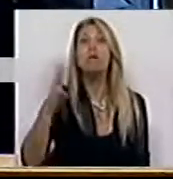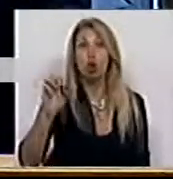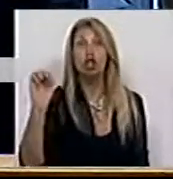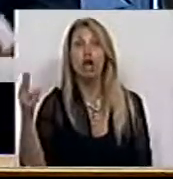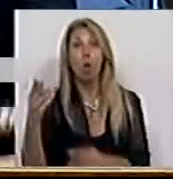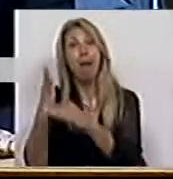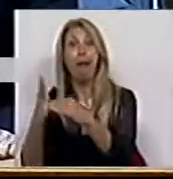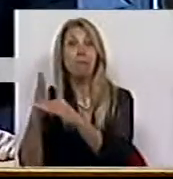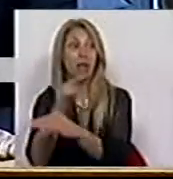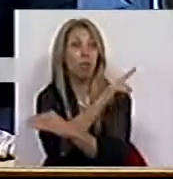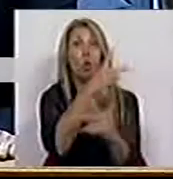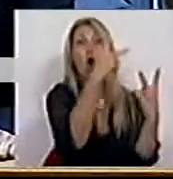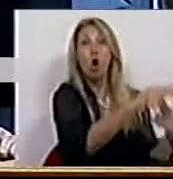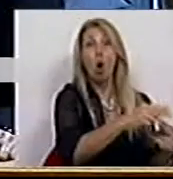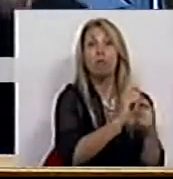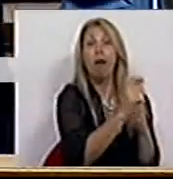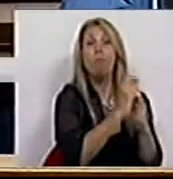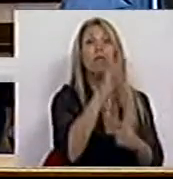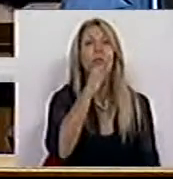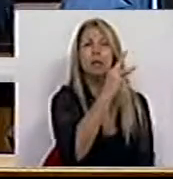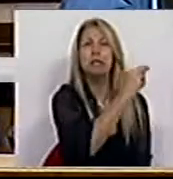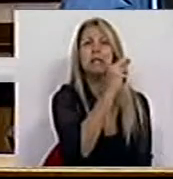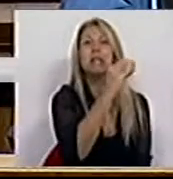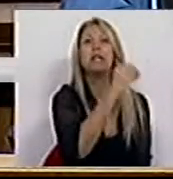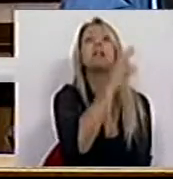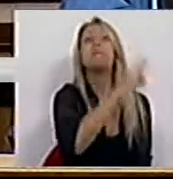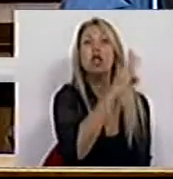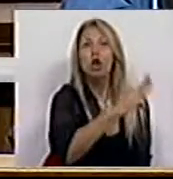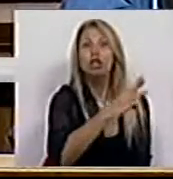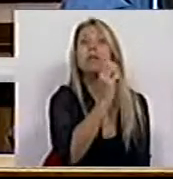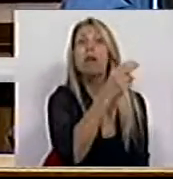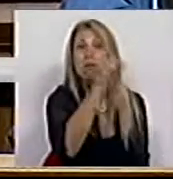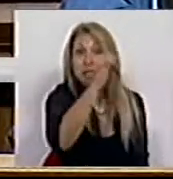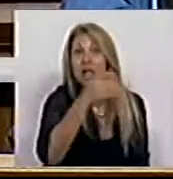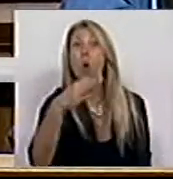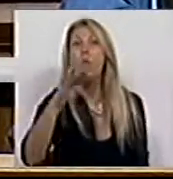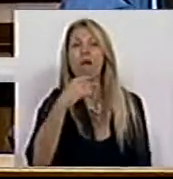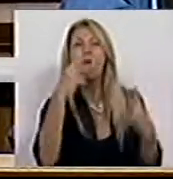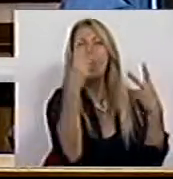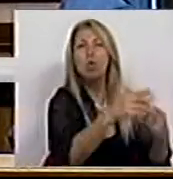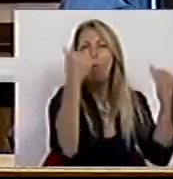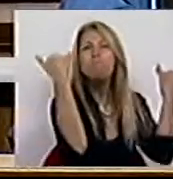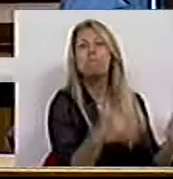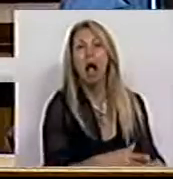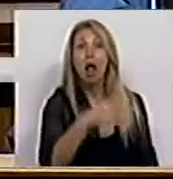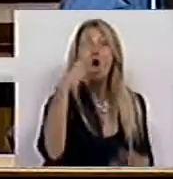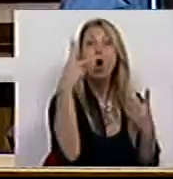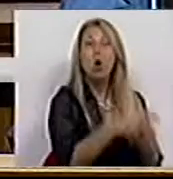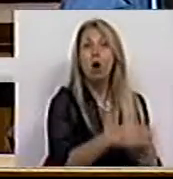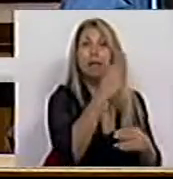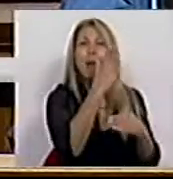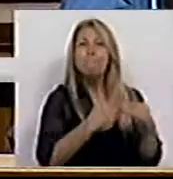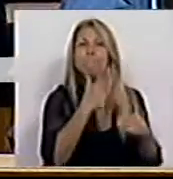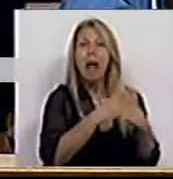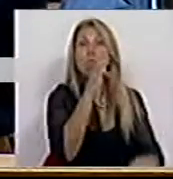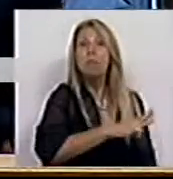família, 330 milhões de euros. Sim, o Partido Socialista cortou e mal o apoio a meio milhão de crianças no